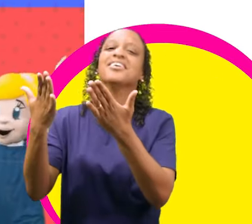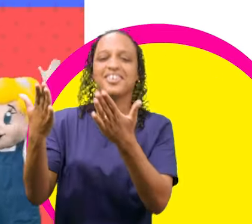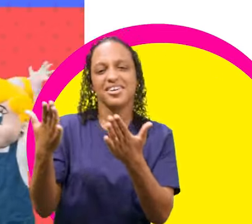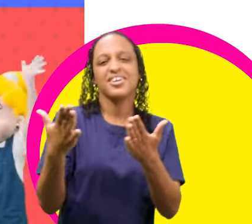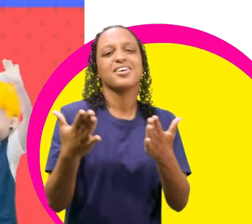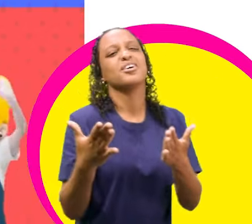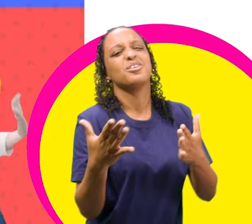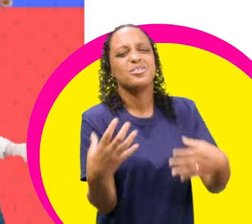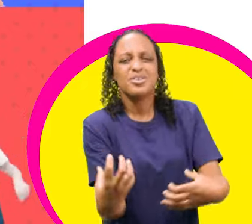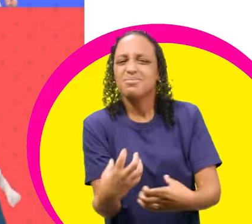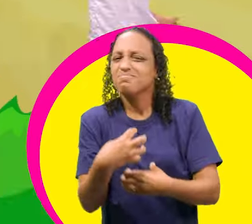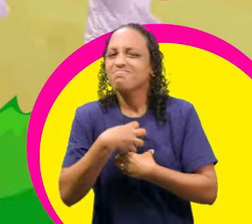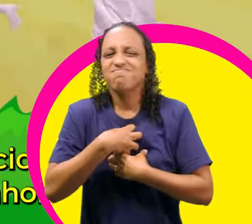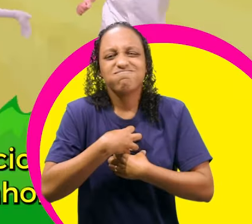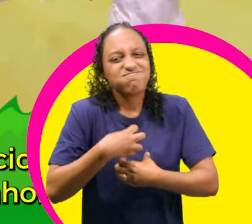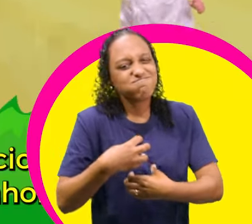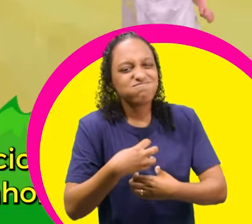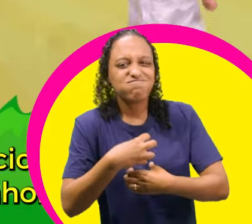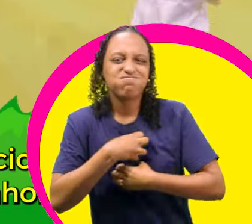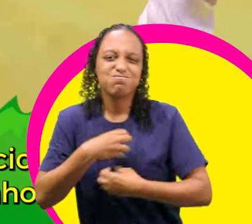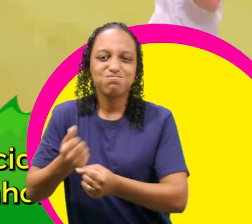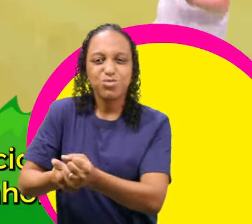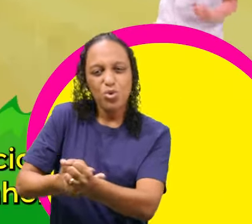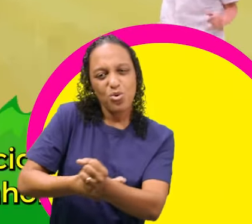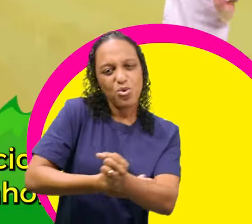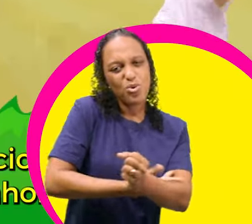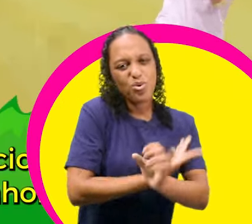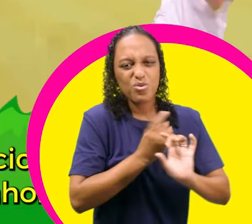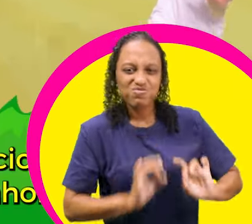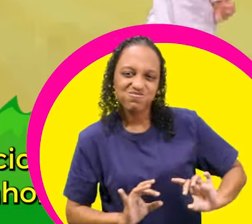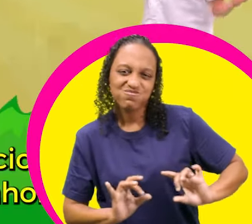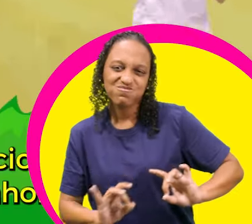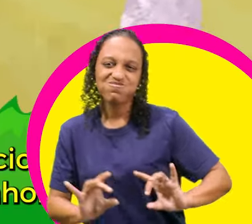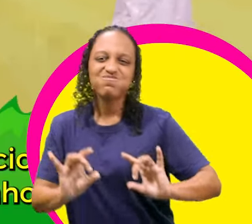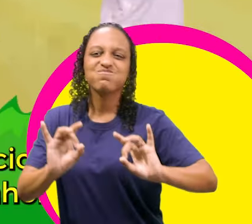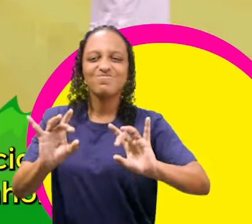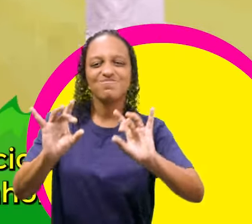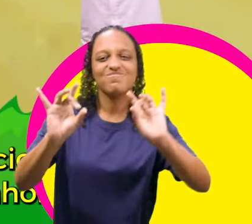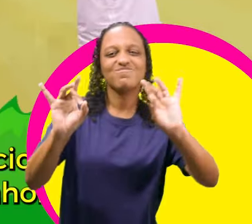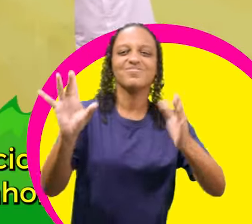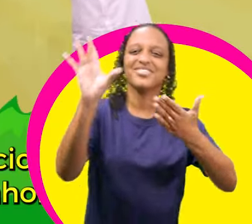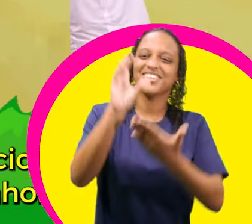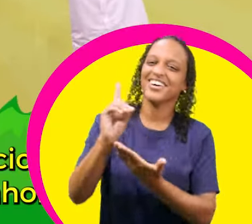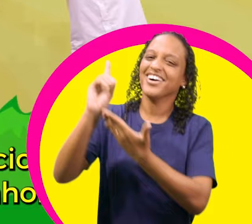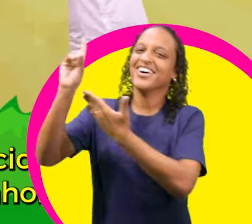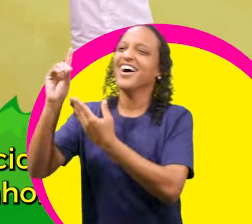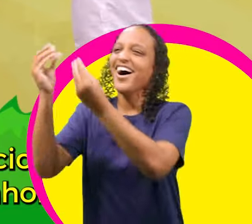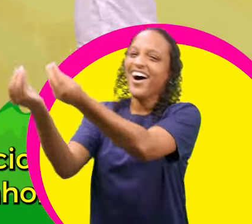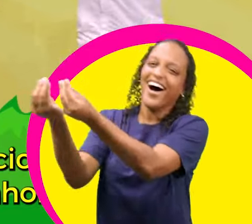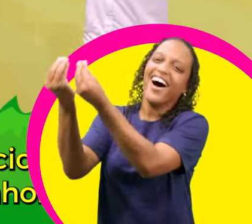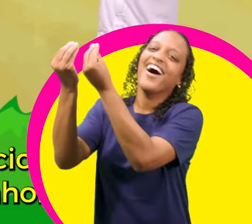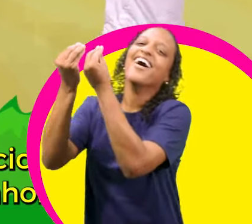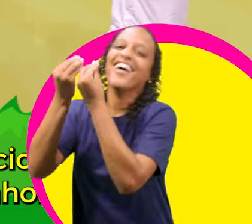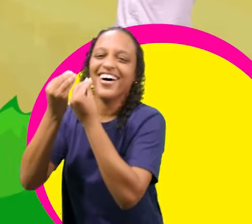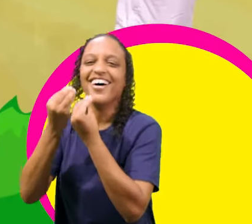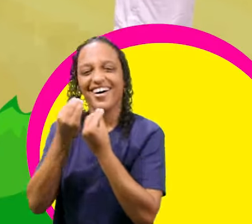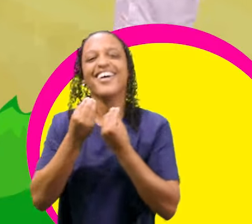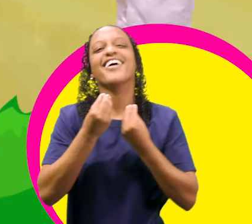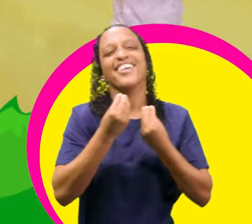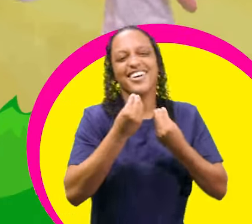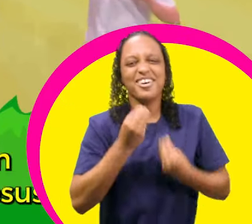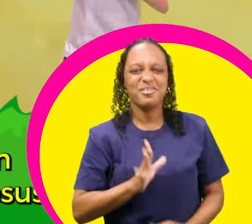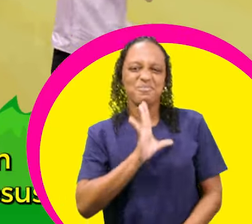aleluia. O sentimento mais precioso que vem do nosso